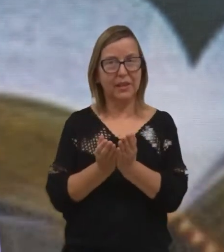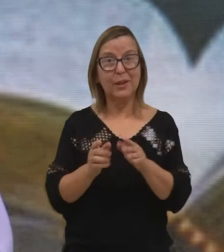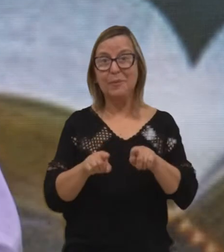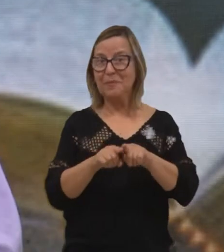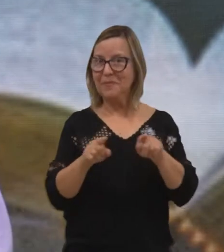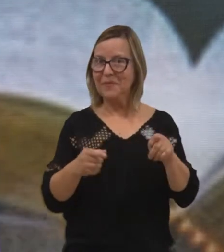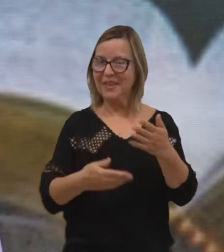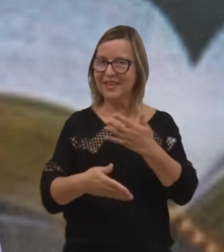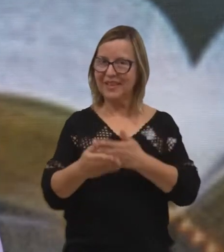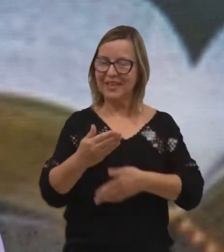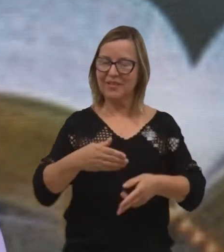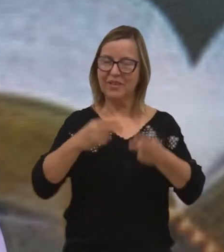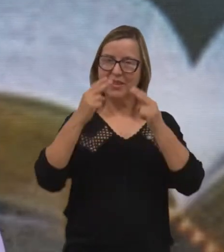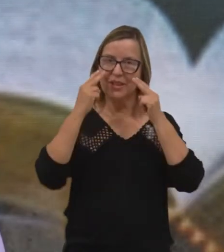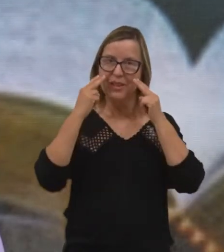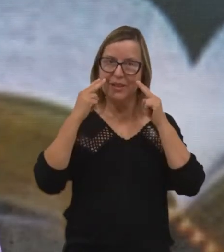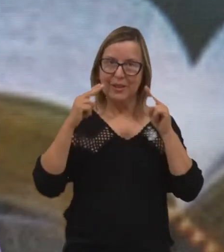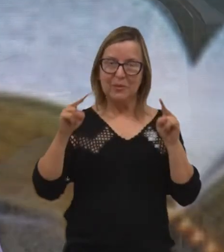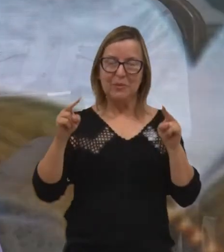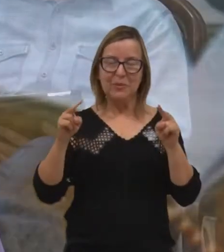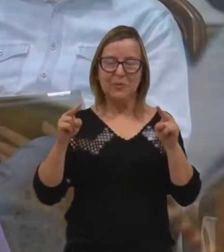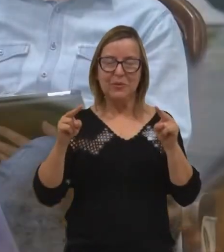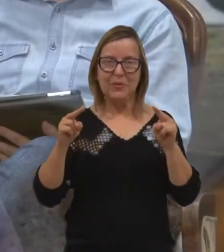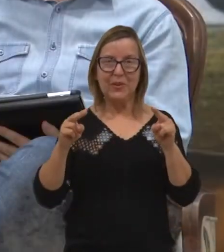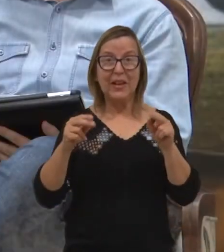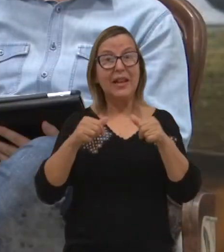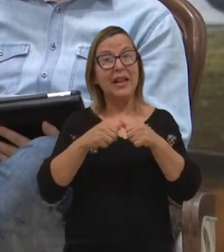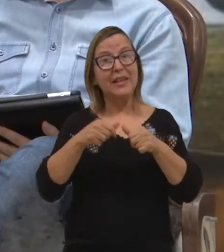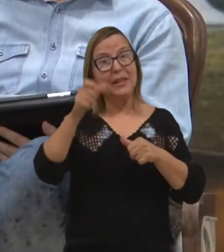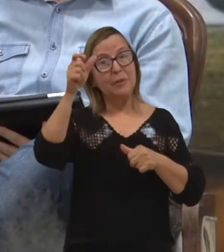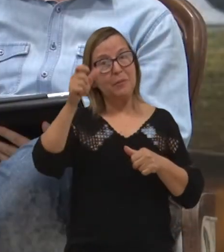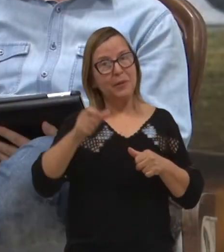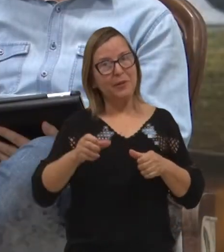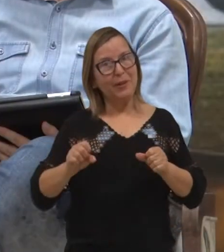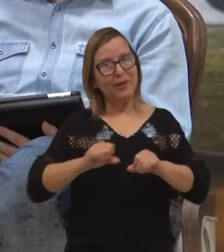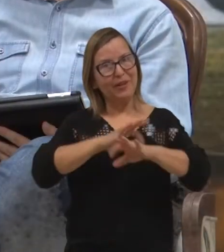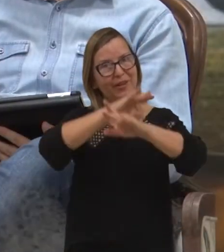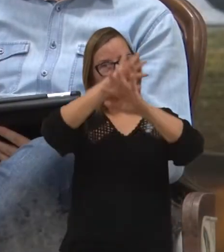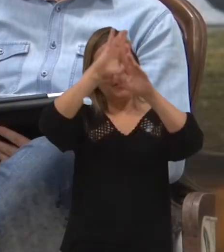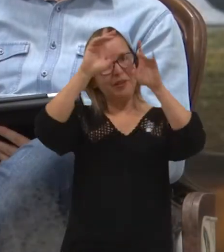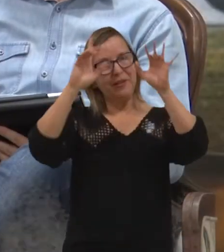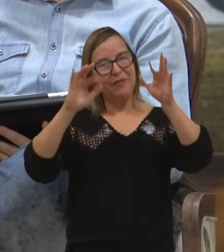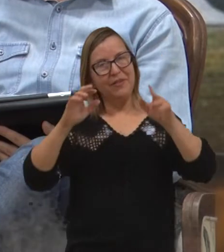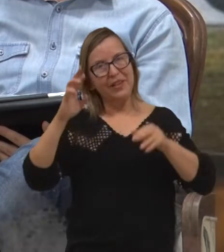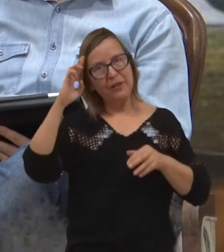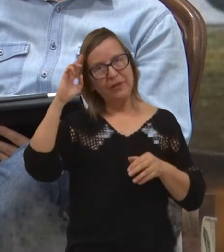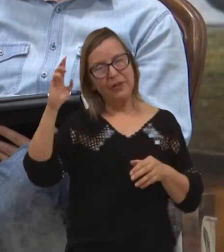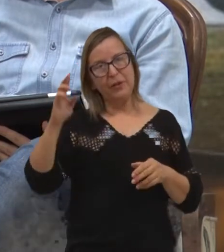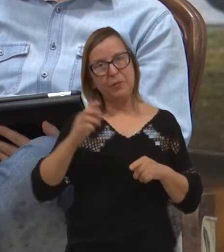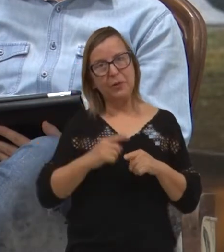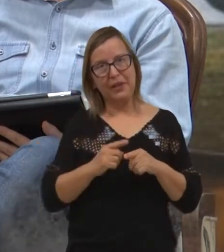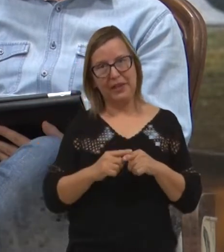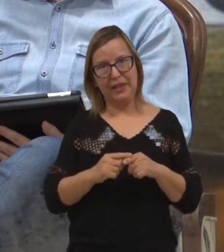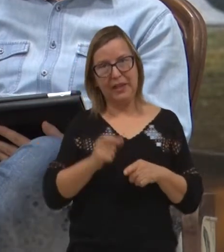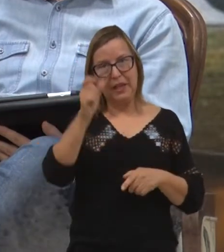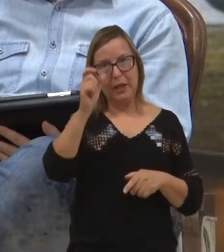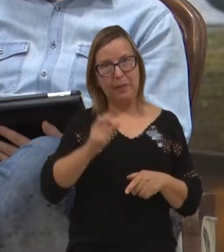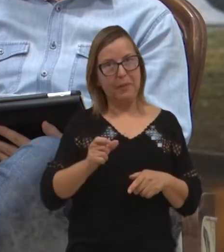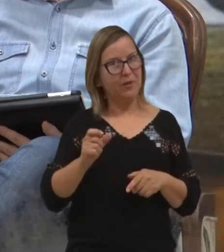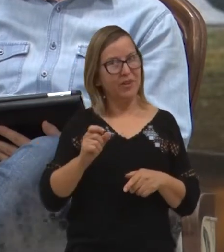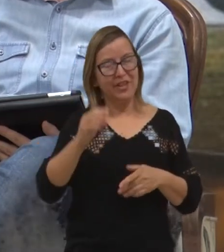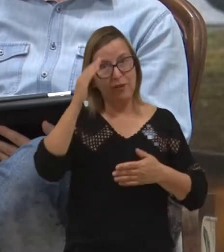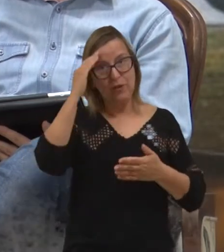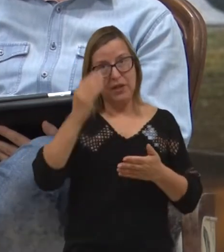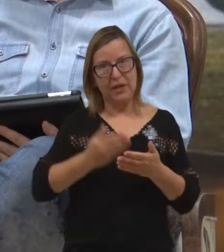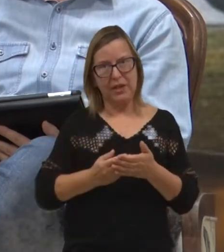falou, Hildo, essa pessoa está glorificando ao Senhor, porque aquele que não crê olha e fala